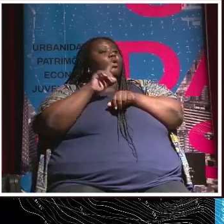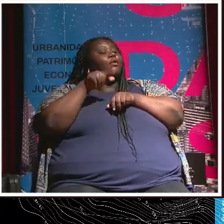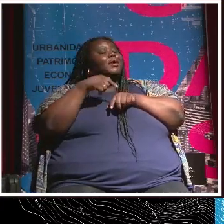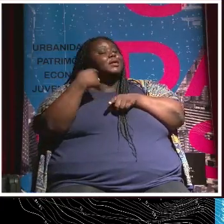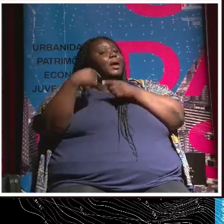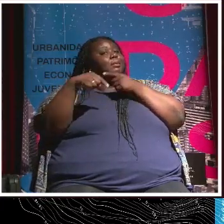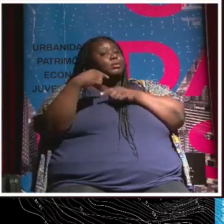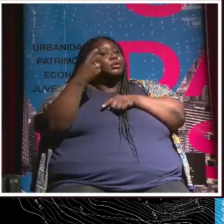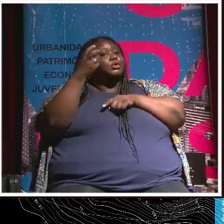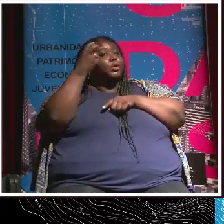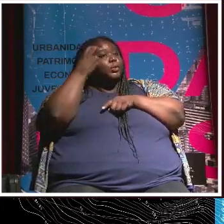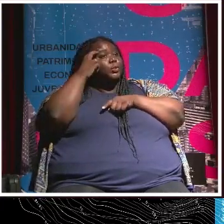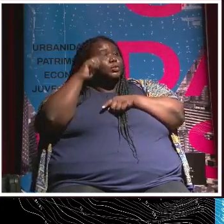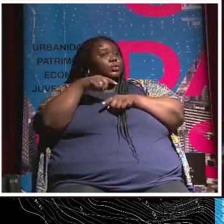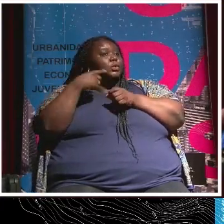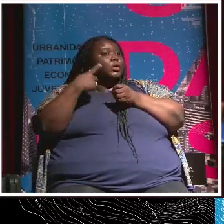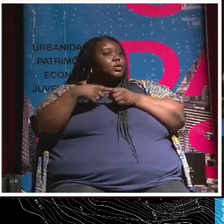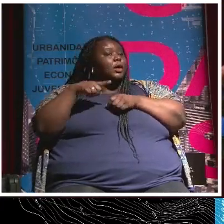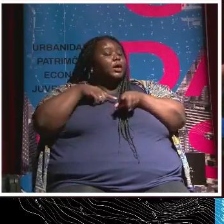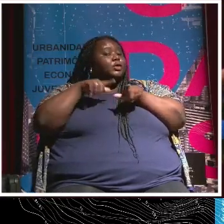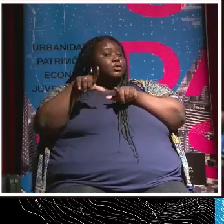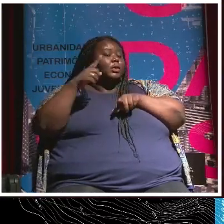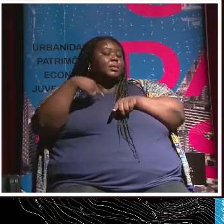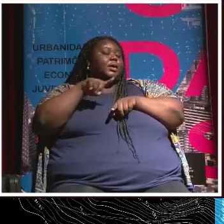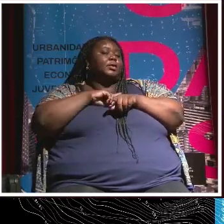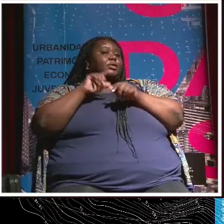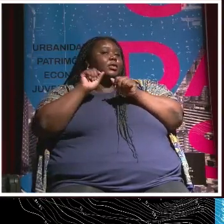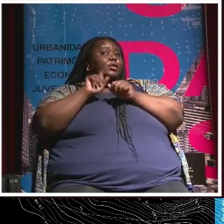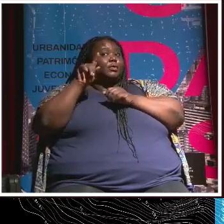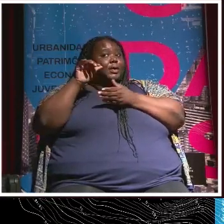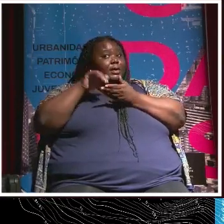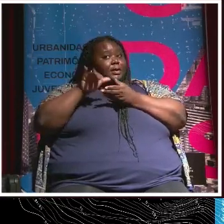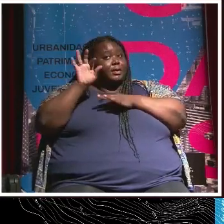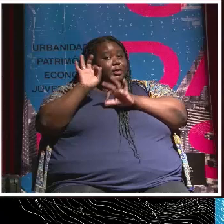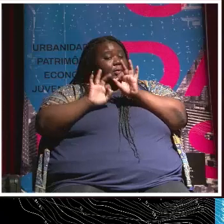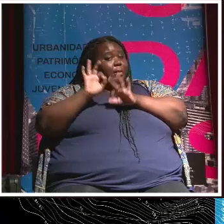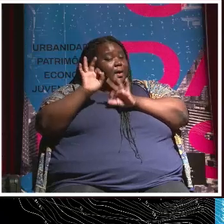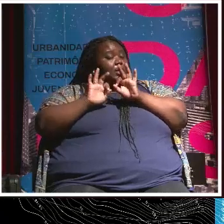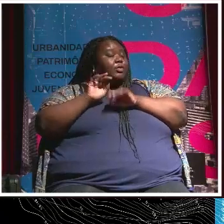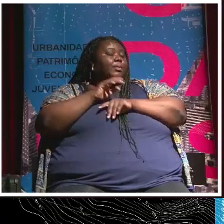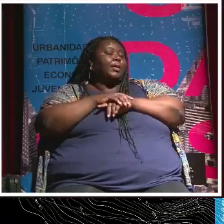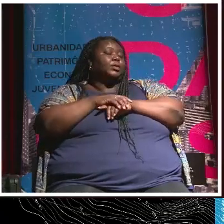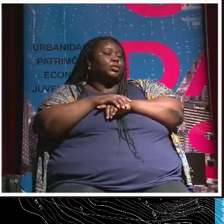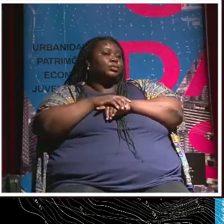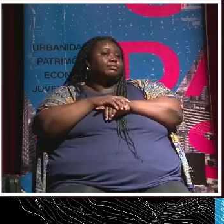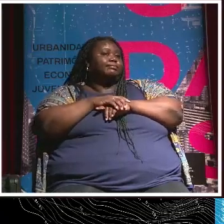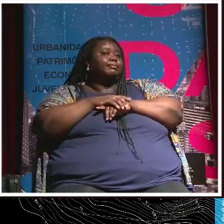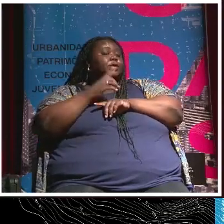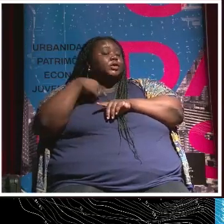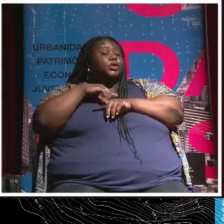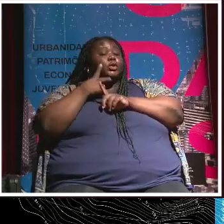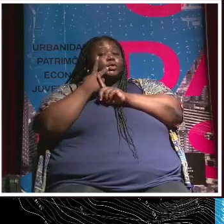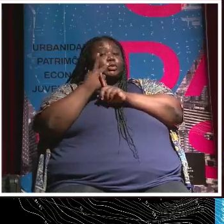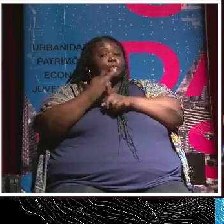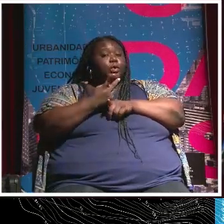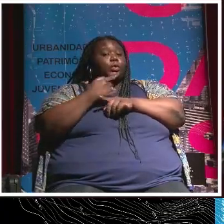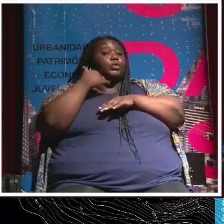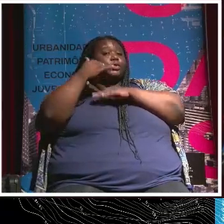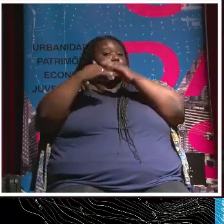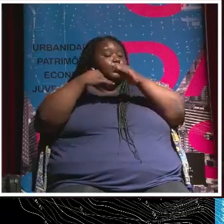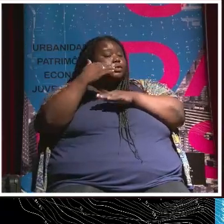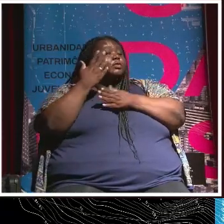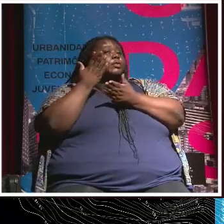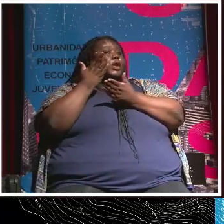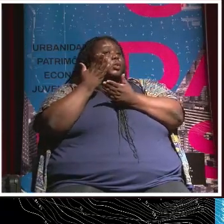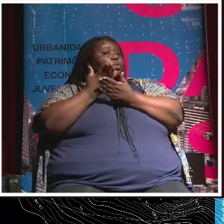município vem do trabalho que a gente desenvolve na Secretaria de Planejamento, onde buscamos desenvolver indicadores